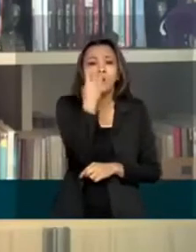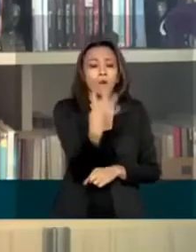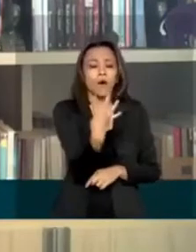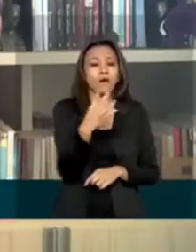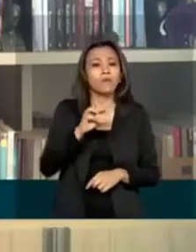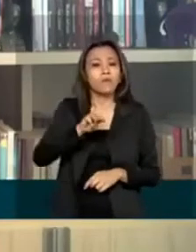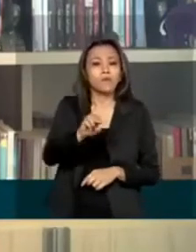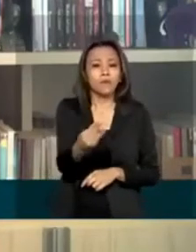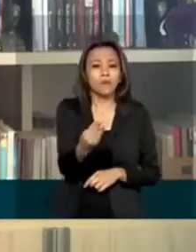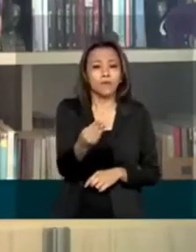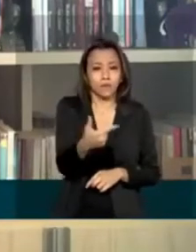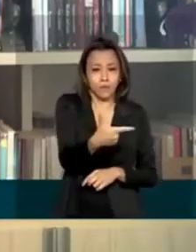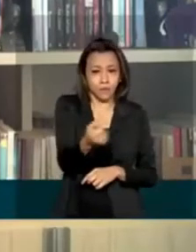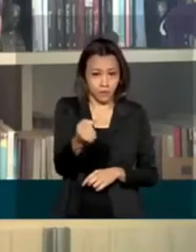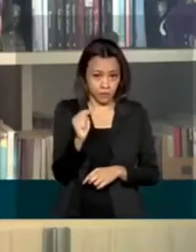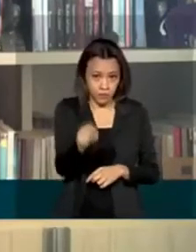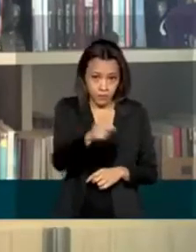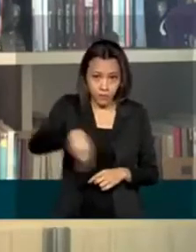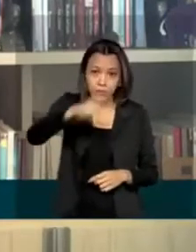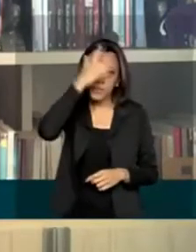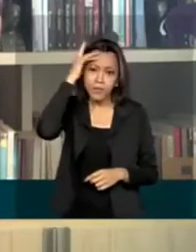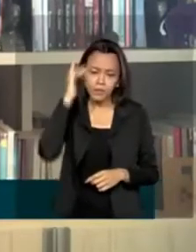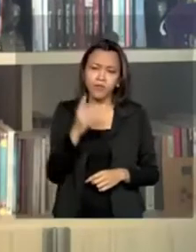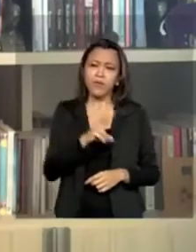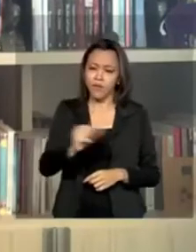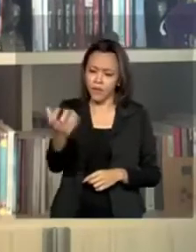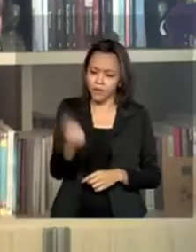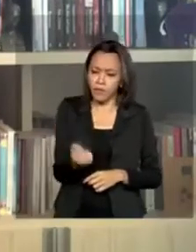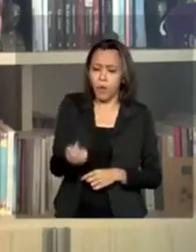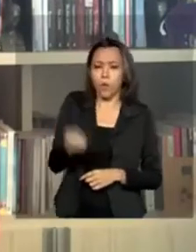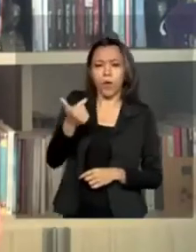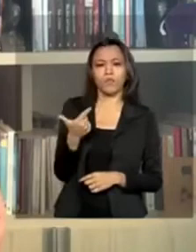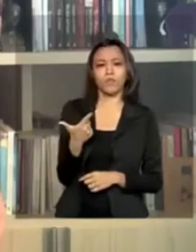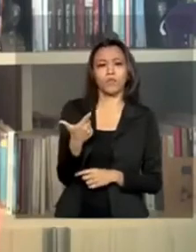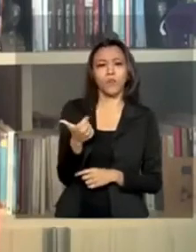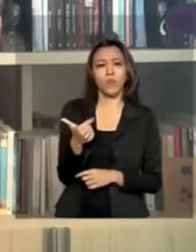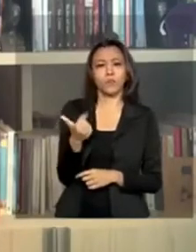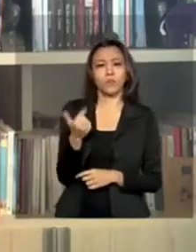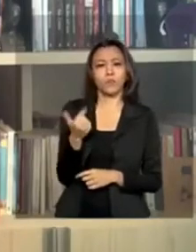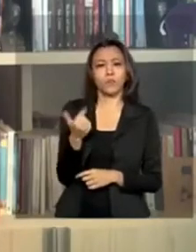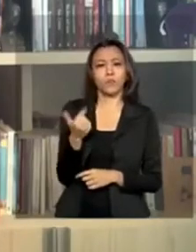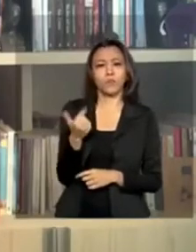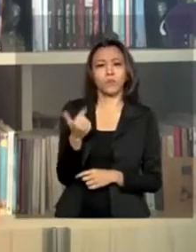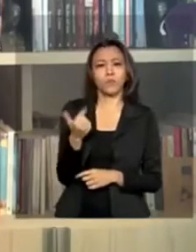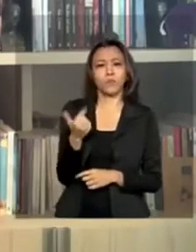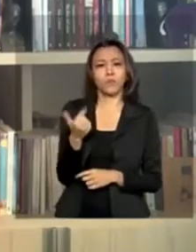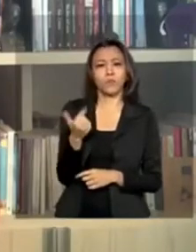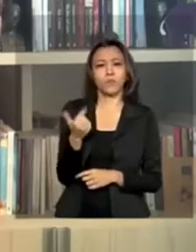e 200 mil trabalhadores receberam quase 12 bilhões de reais do governo.